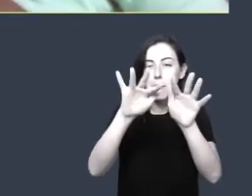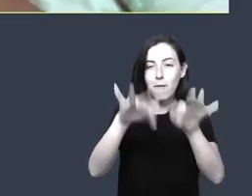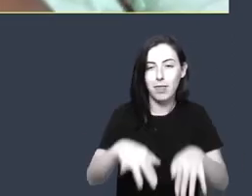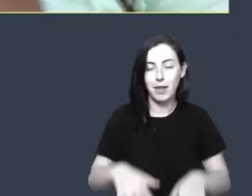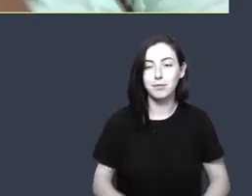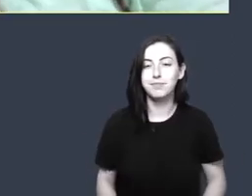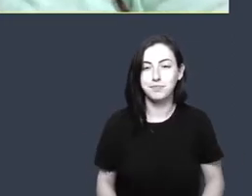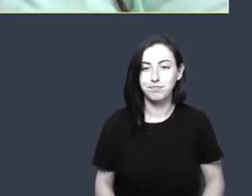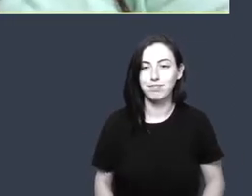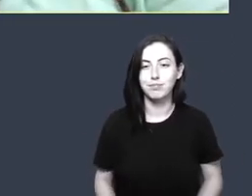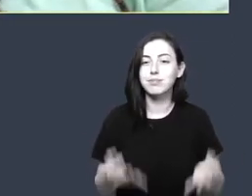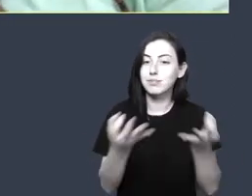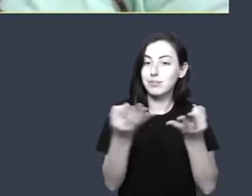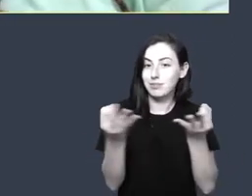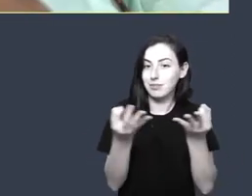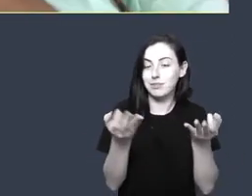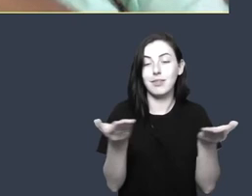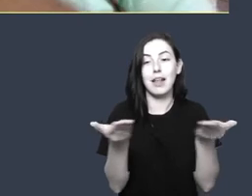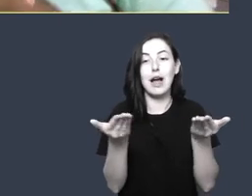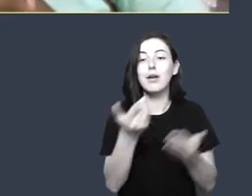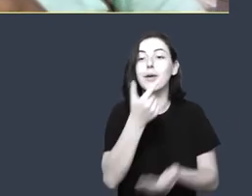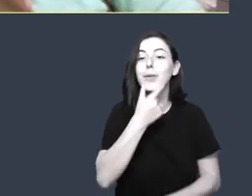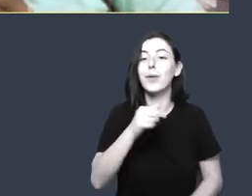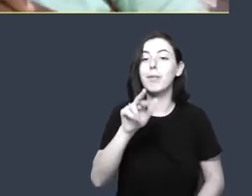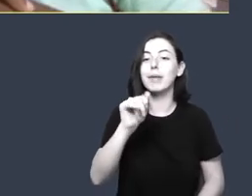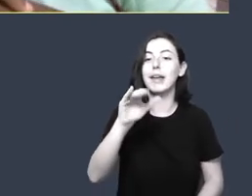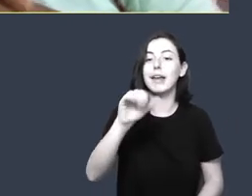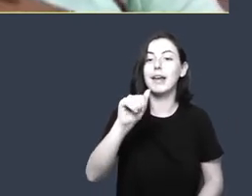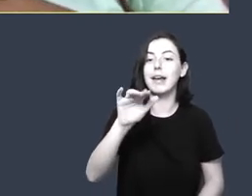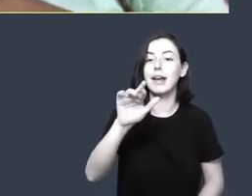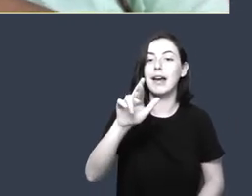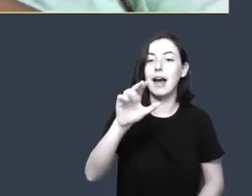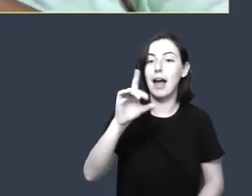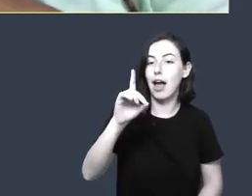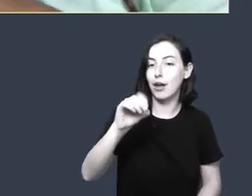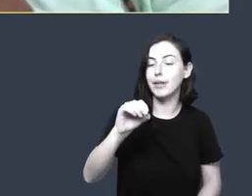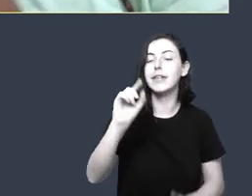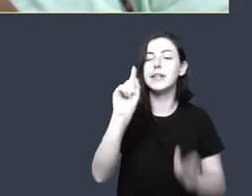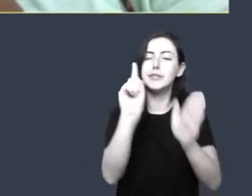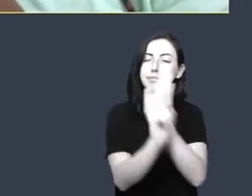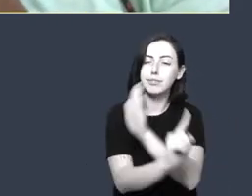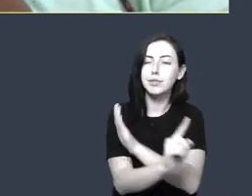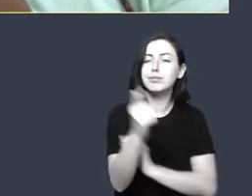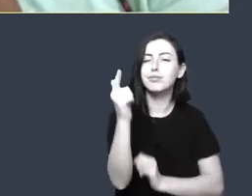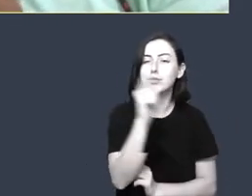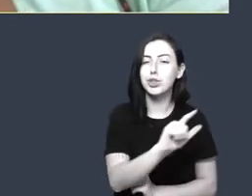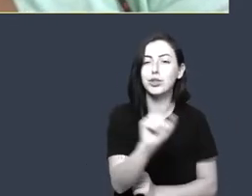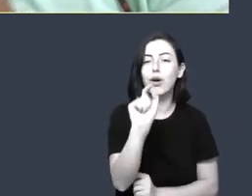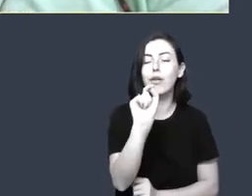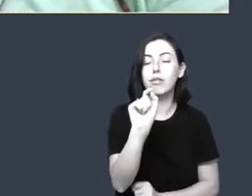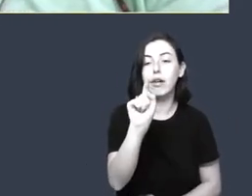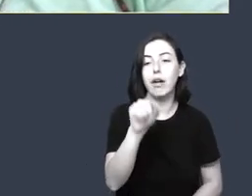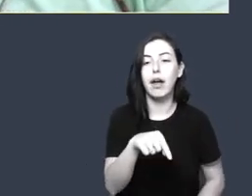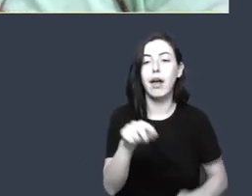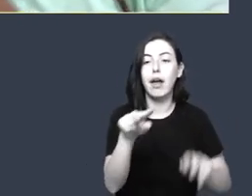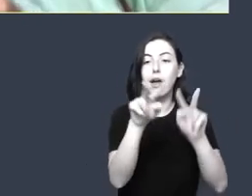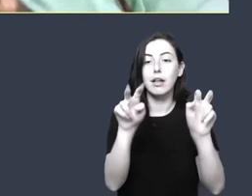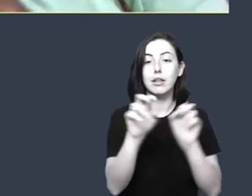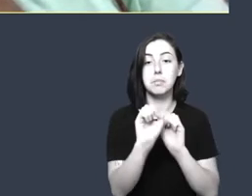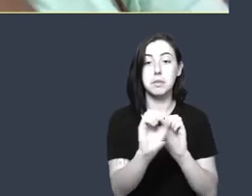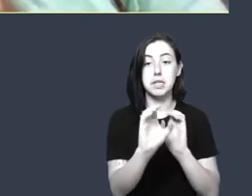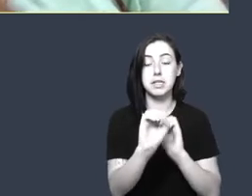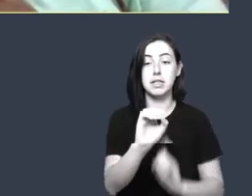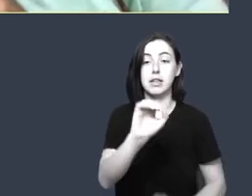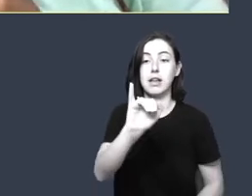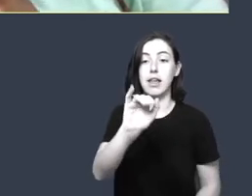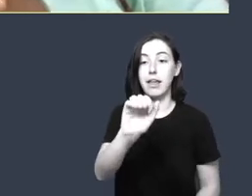Perfeito. O Ricardo Brasileiro aqui fez mais uma pergunta. Ele ainda está falando ainda do ensino de IA. Como